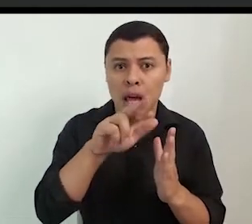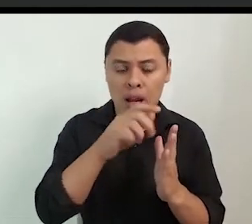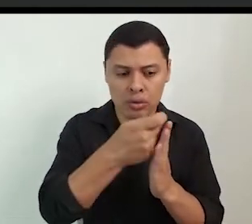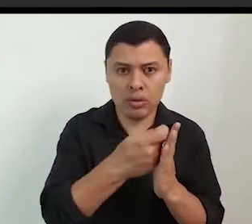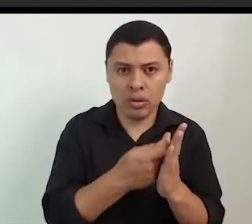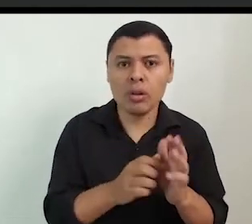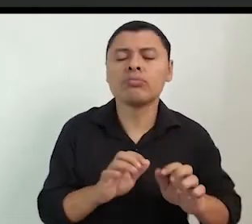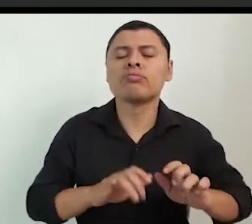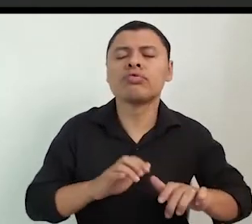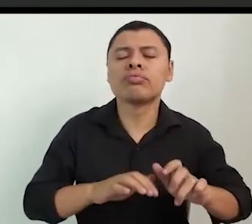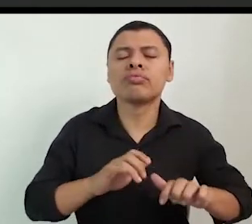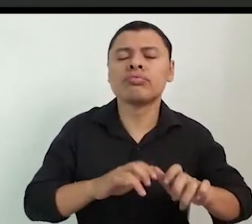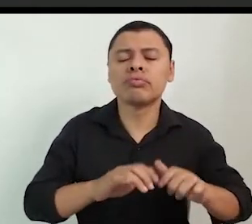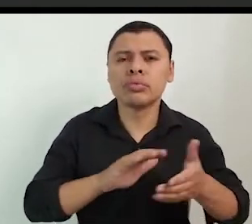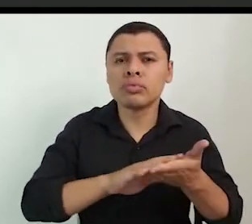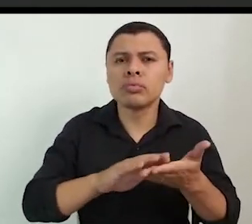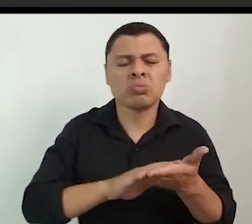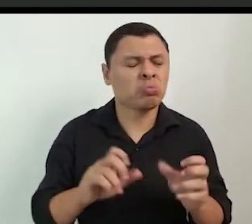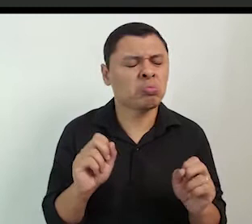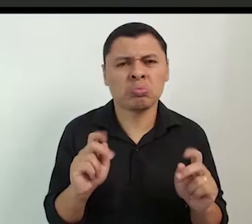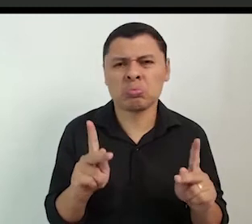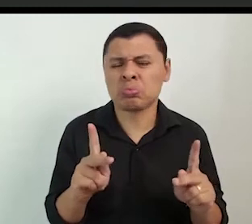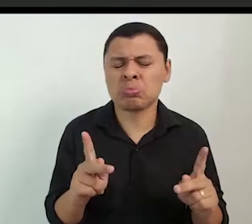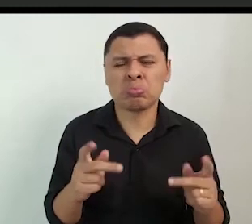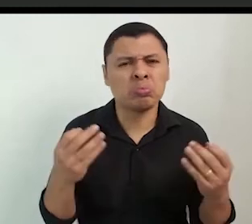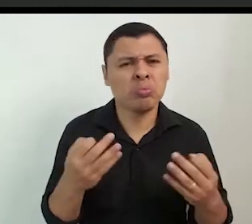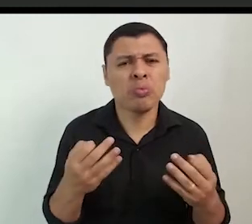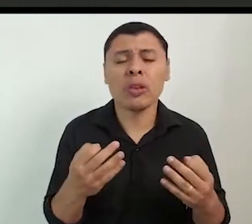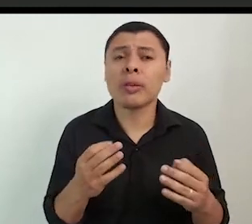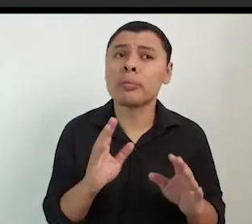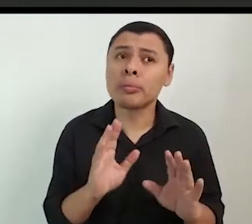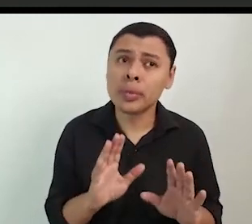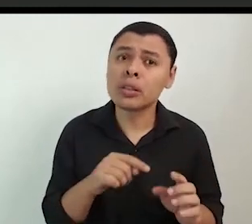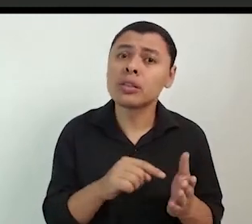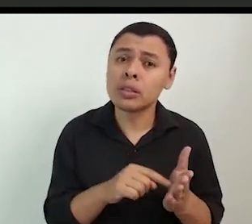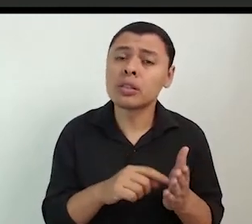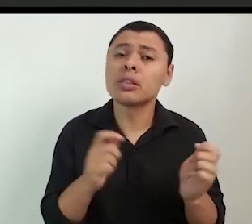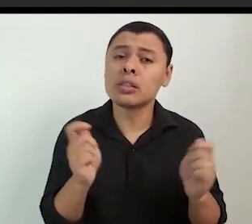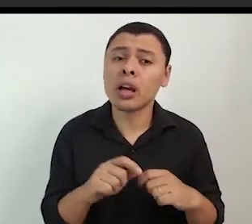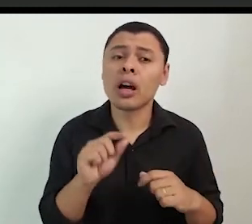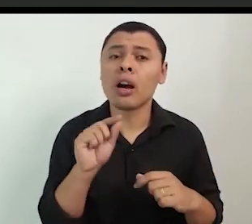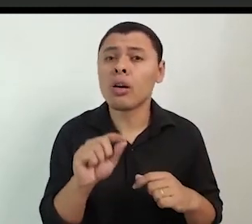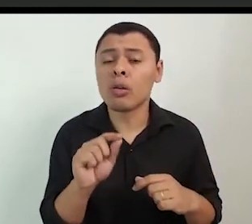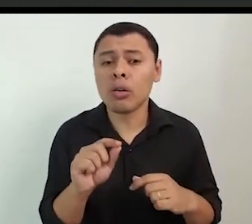braille, ok, maravilha, mas ele também poderia ser preenchido